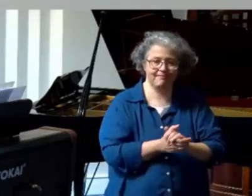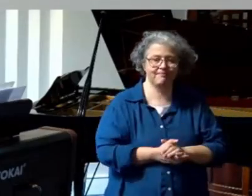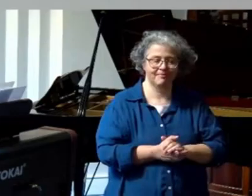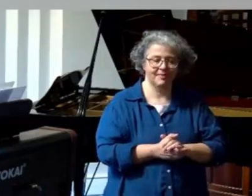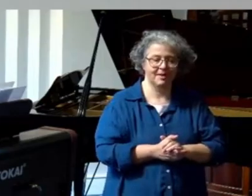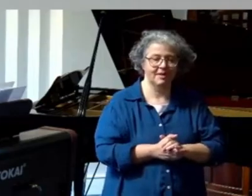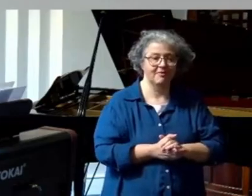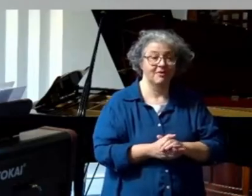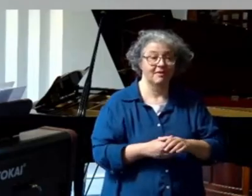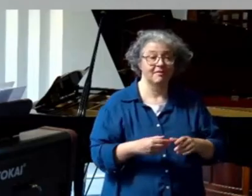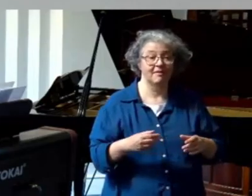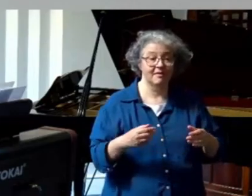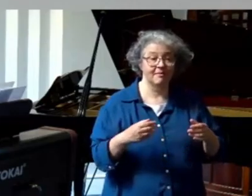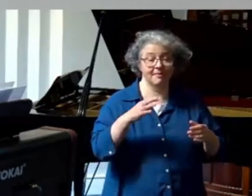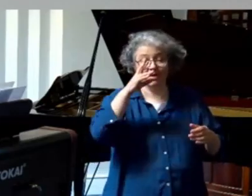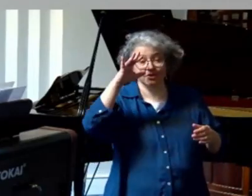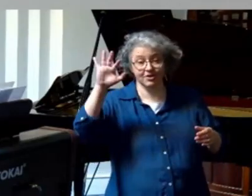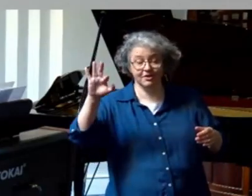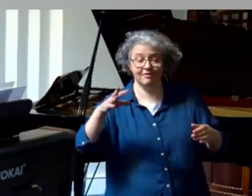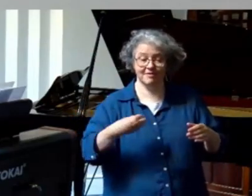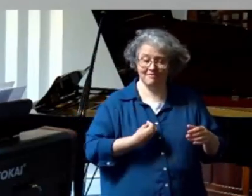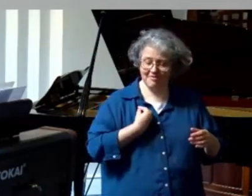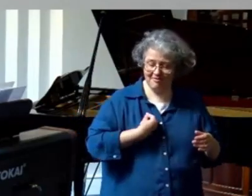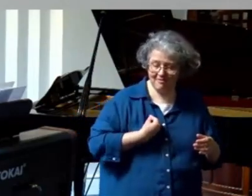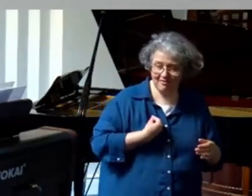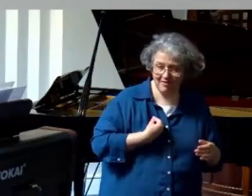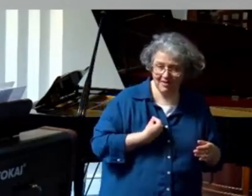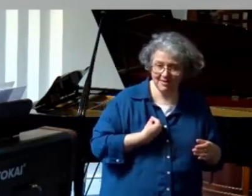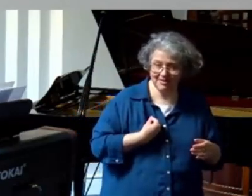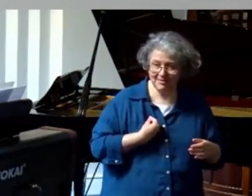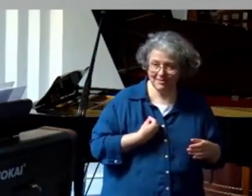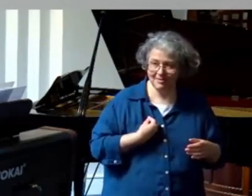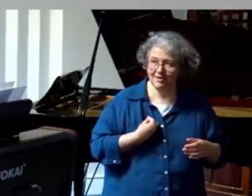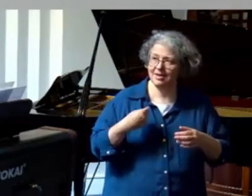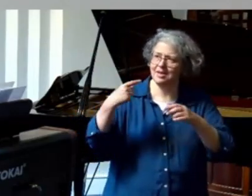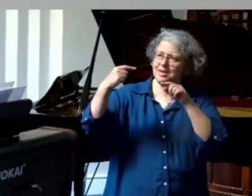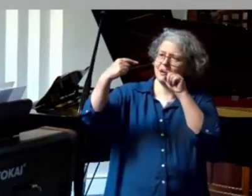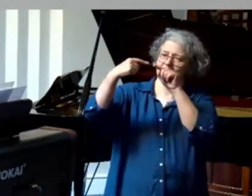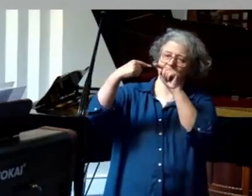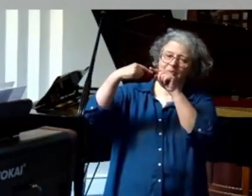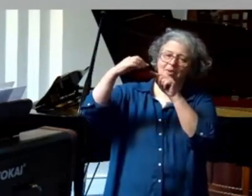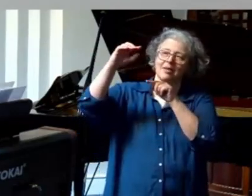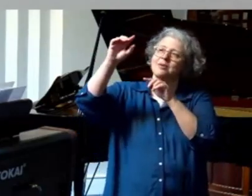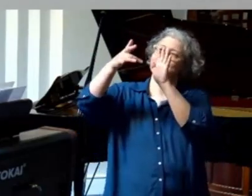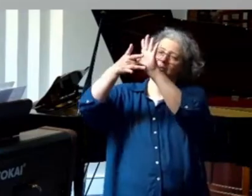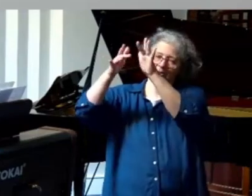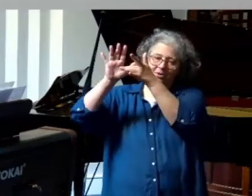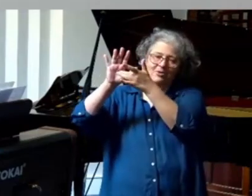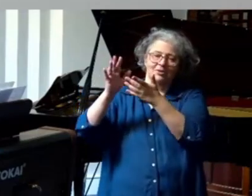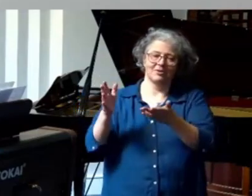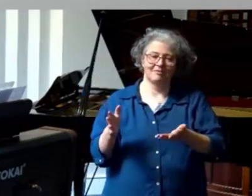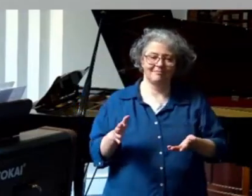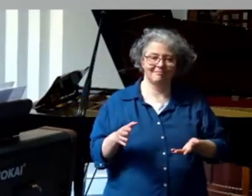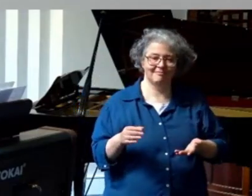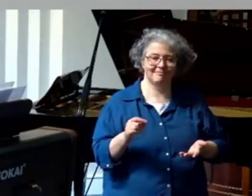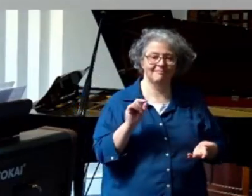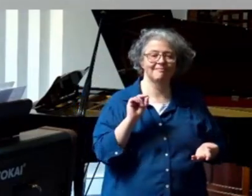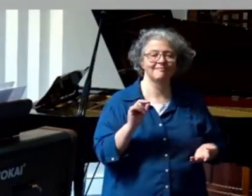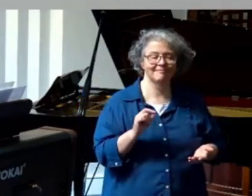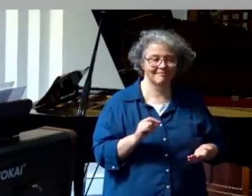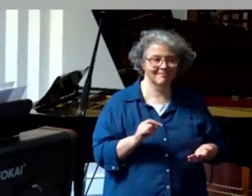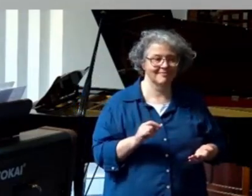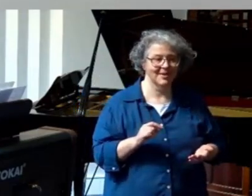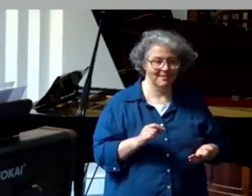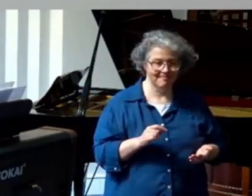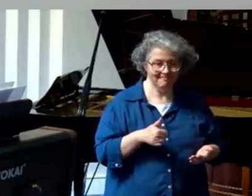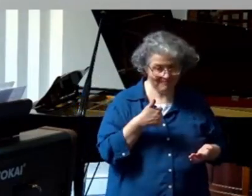Imagine-se vivendo uma vida que agrada ao Senhor, tá? Imagine-se vivendo uma vida que tem sentido, que faz sentido.